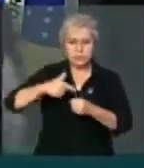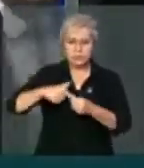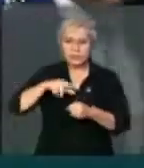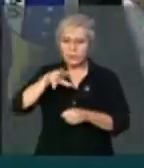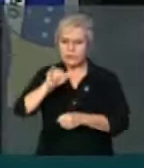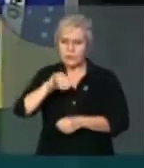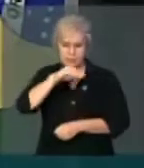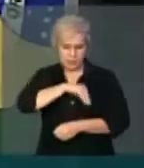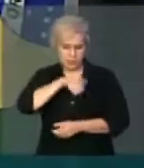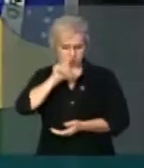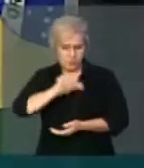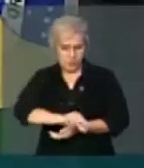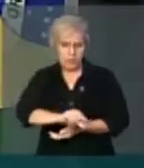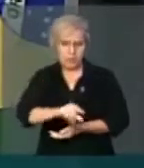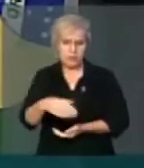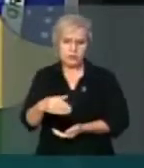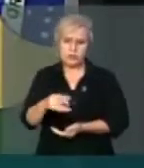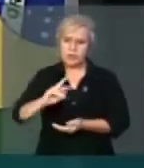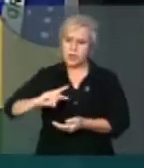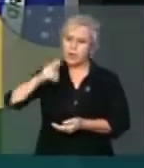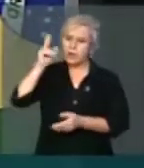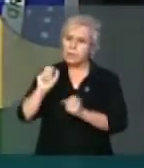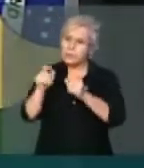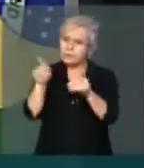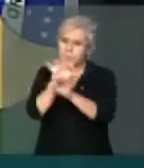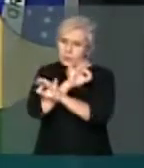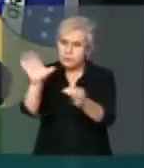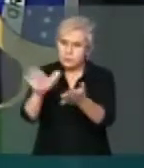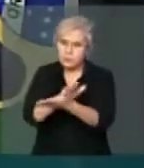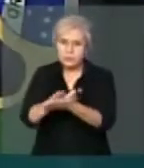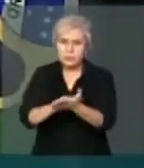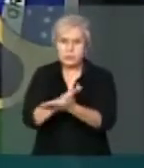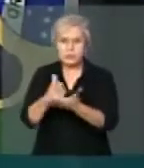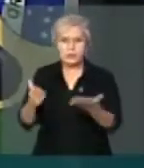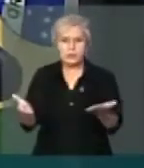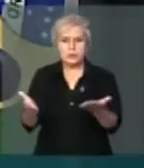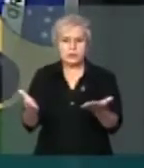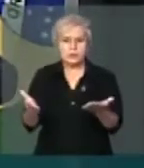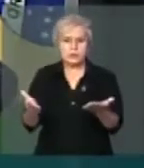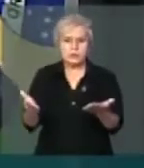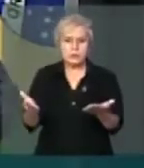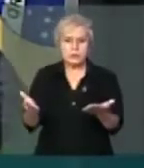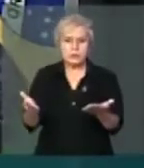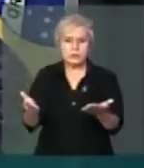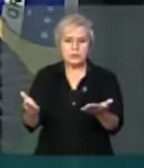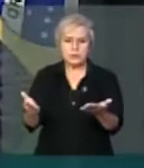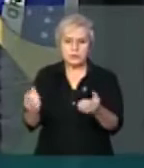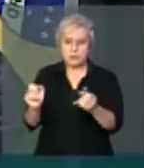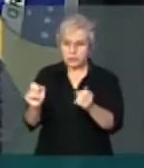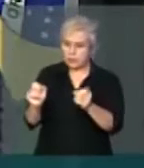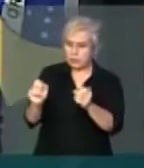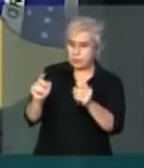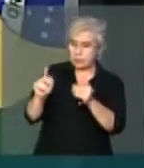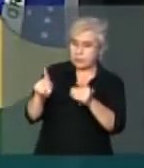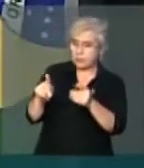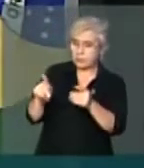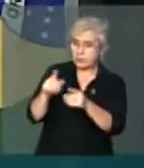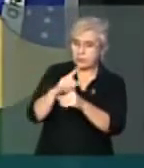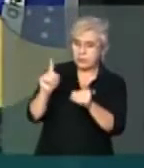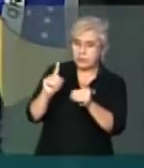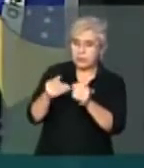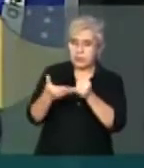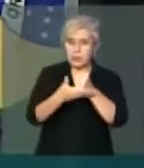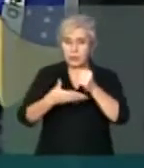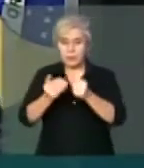salário mínimo. Não vão dar aumento de aposentados. Contra o aposentado, a base do governo vota